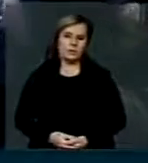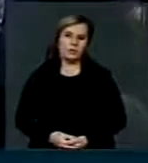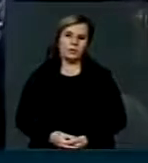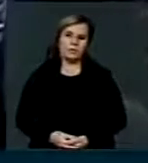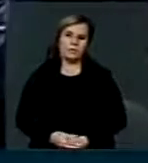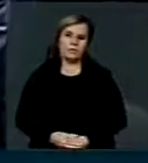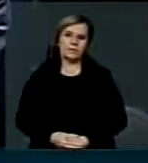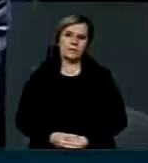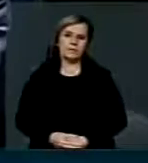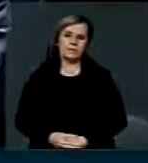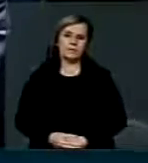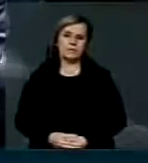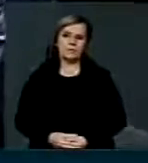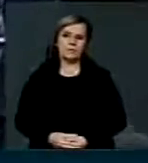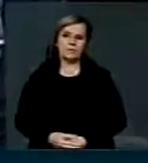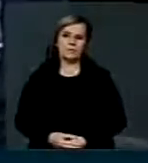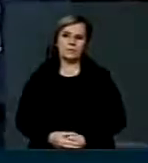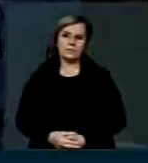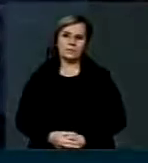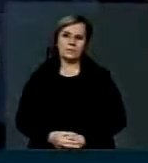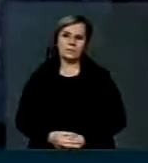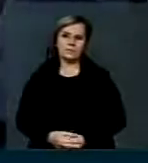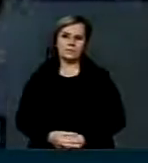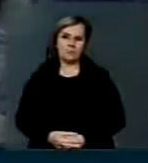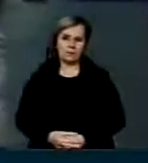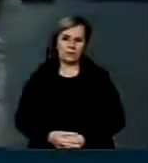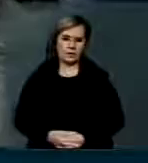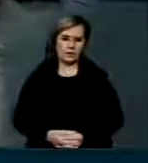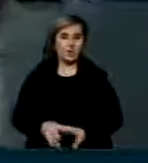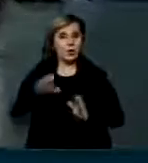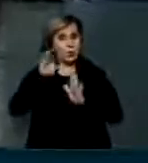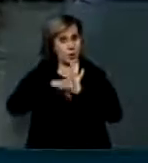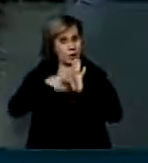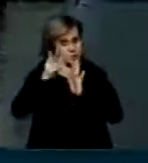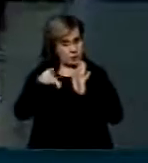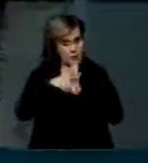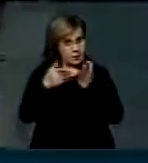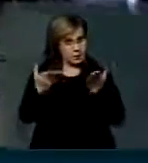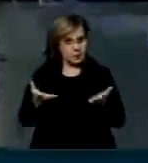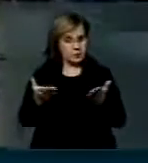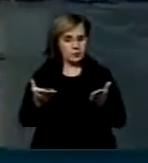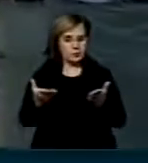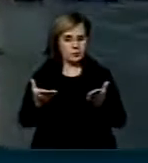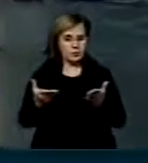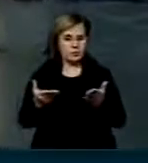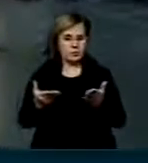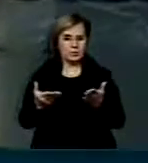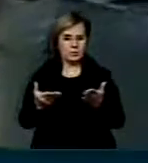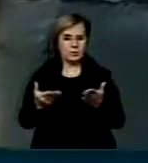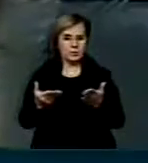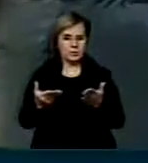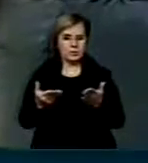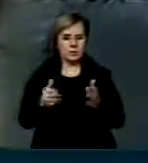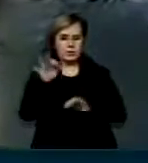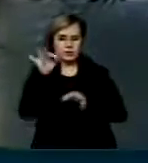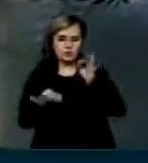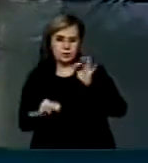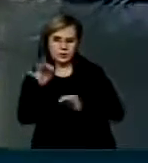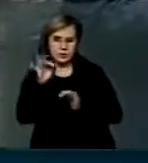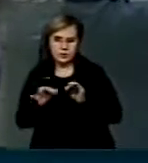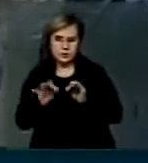injusta e desigual que permanece sendo a sociedade brasileira. O código é para isso, na verdade. O escopo fundamental é